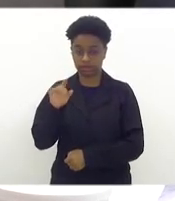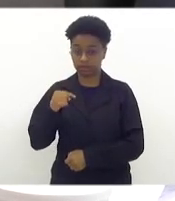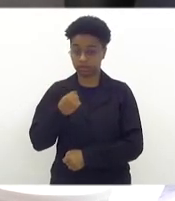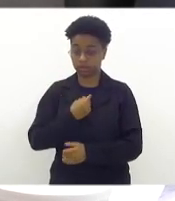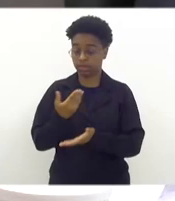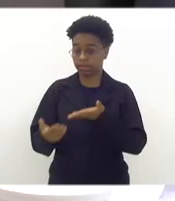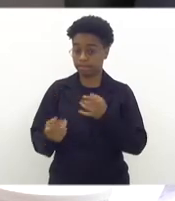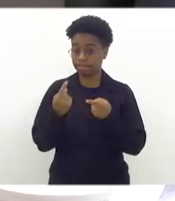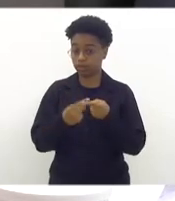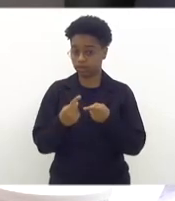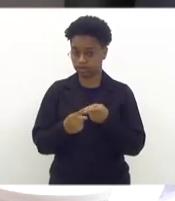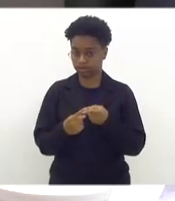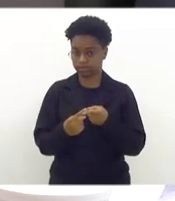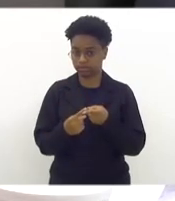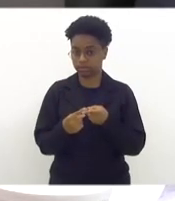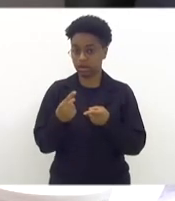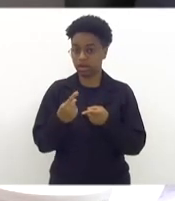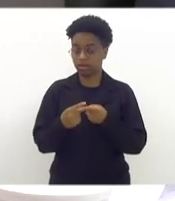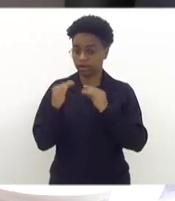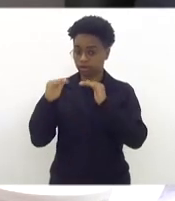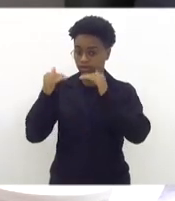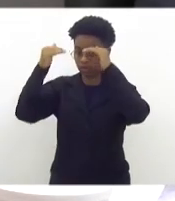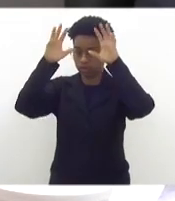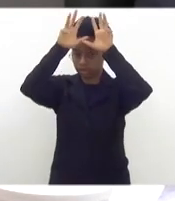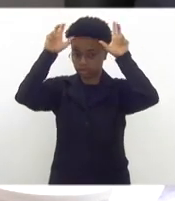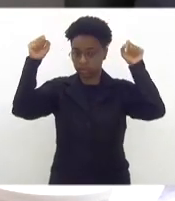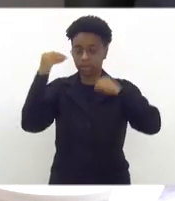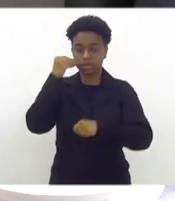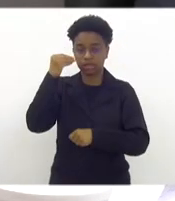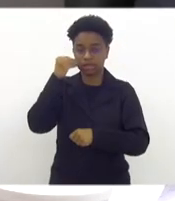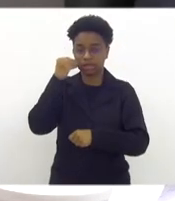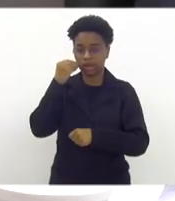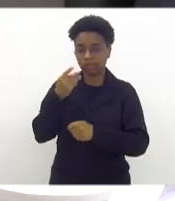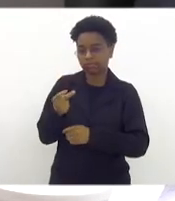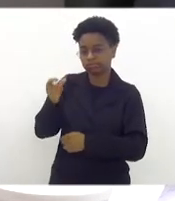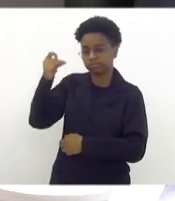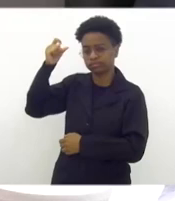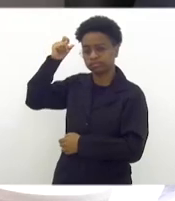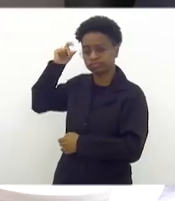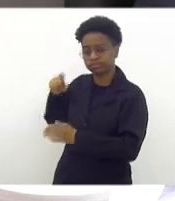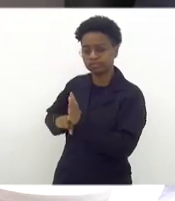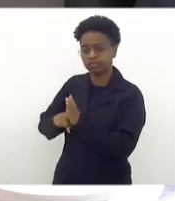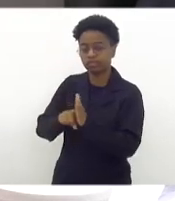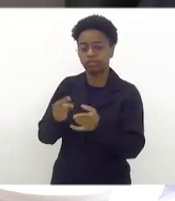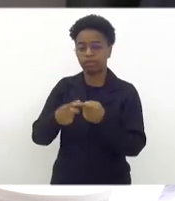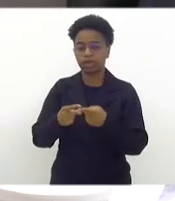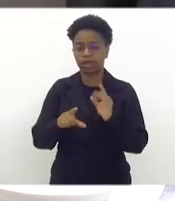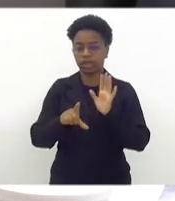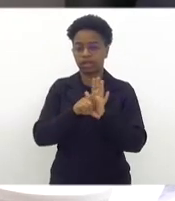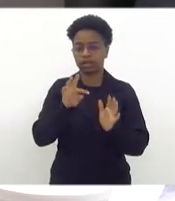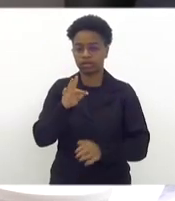que perdemos? O Supremo foi buscar o início de tudo. A lei orgânica do TCU